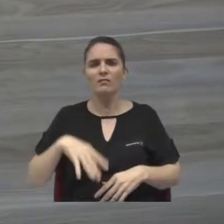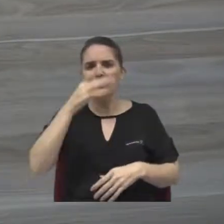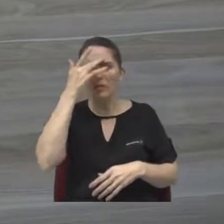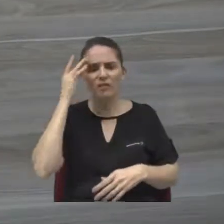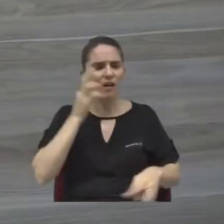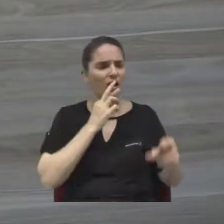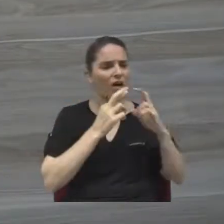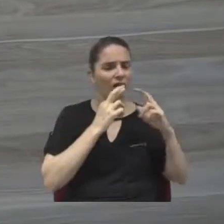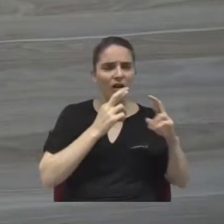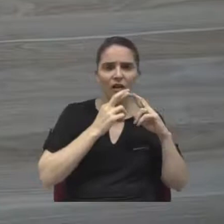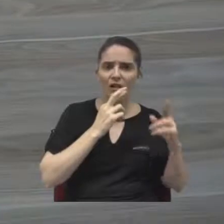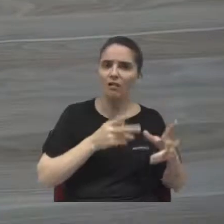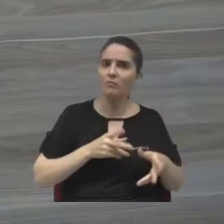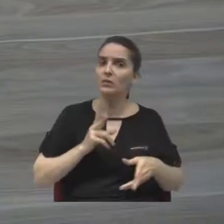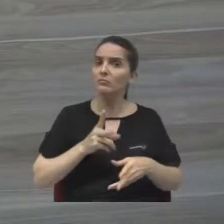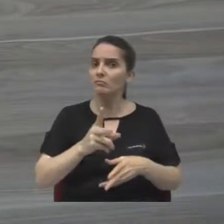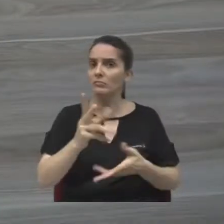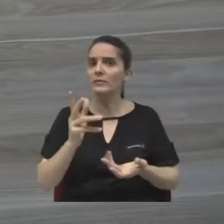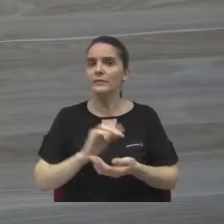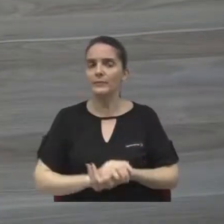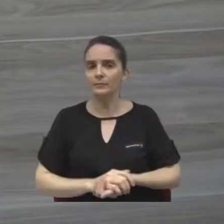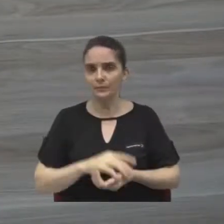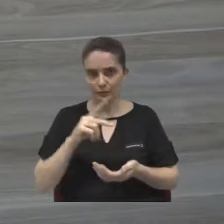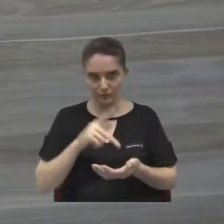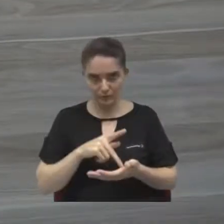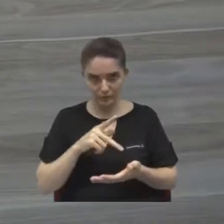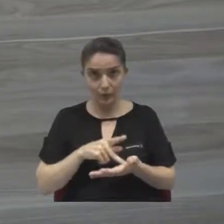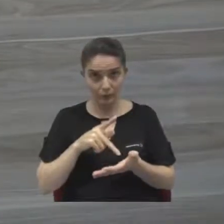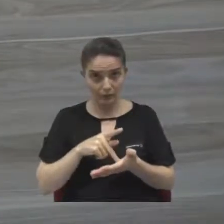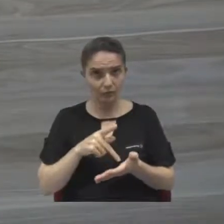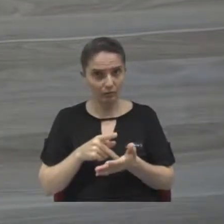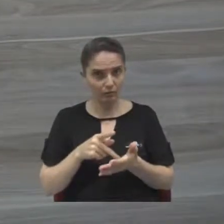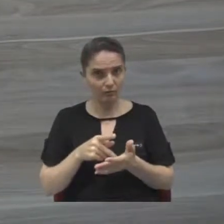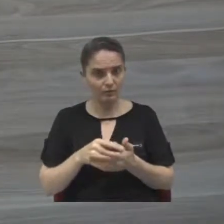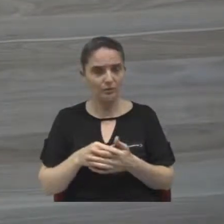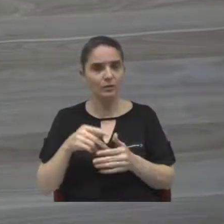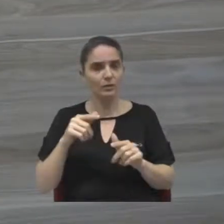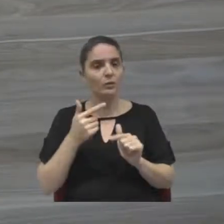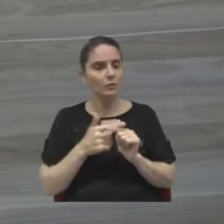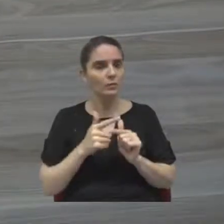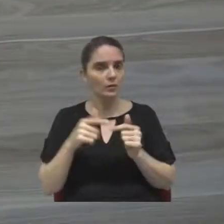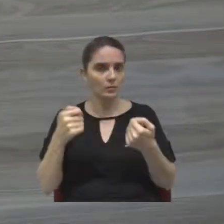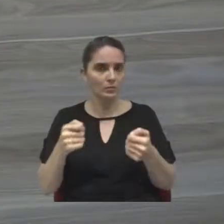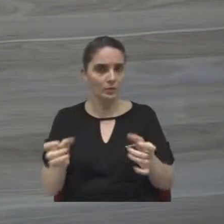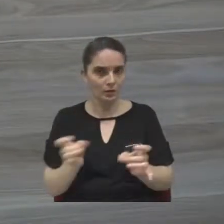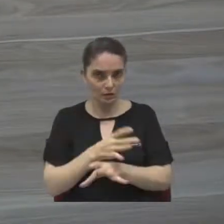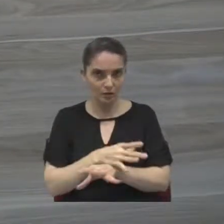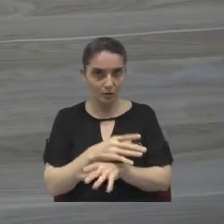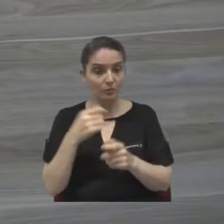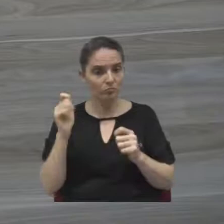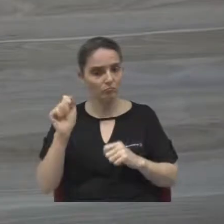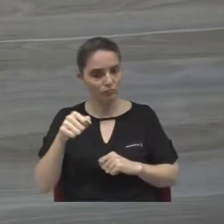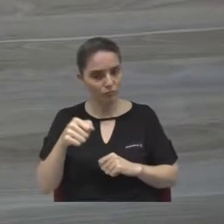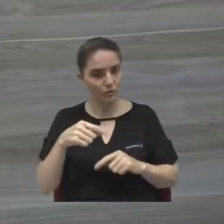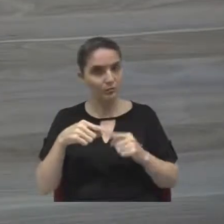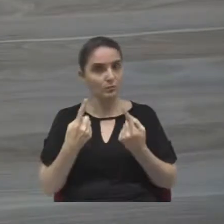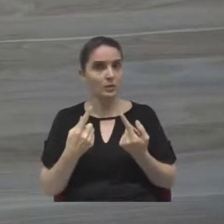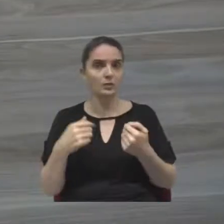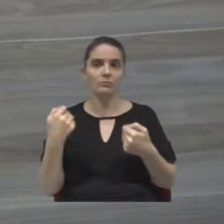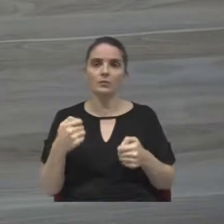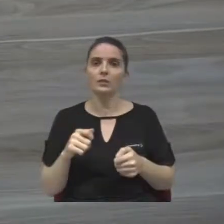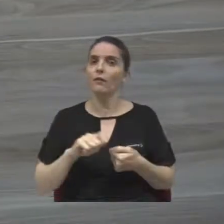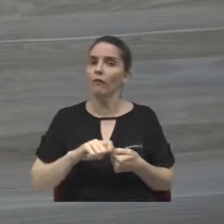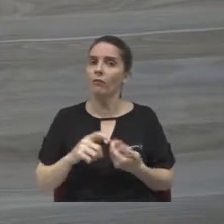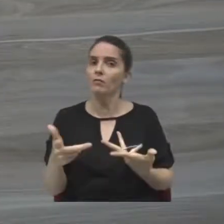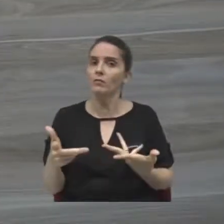creche. Realmente, que temos que resolver esse problema, temos. Aí nós precisamos de ações práticas. E a gente não consegue